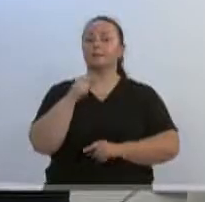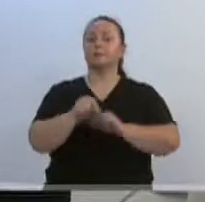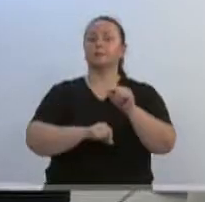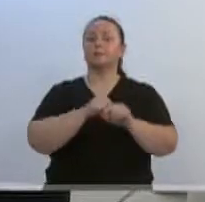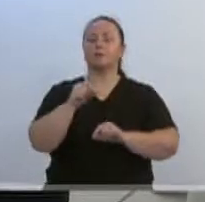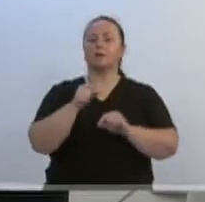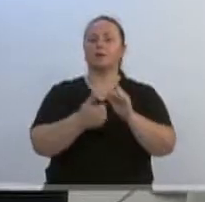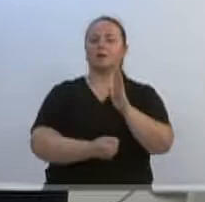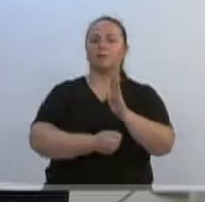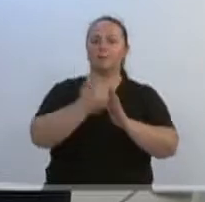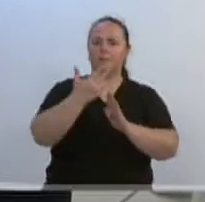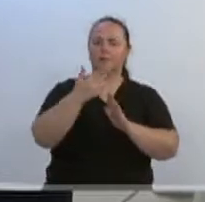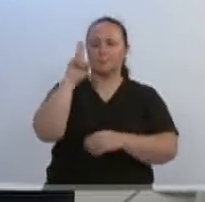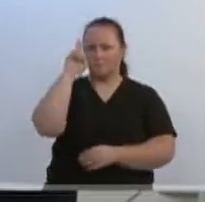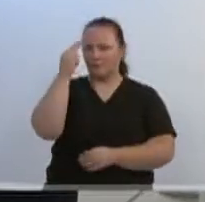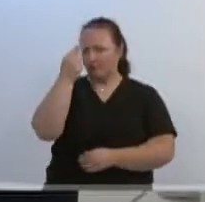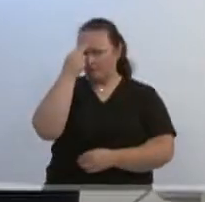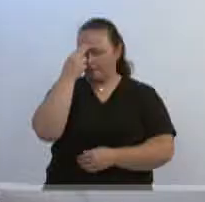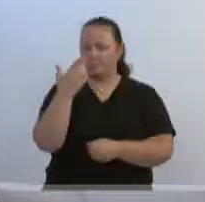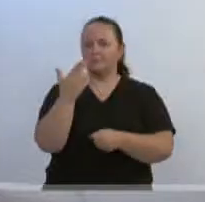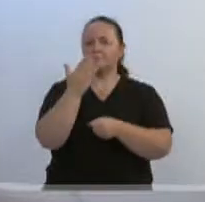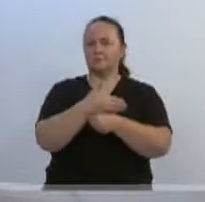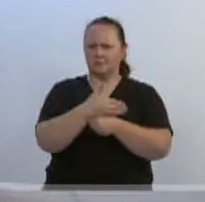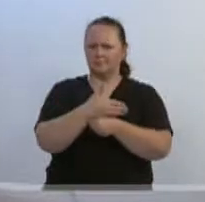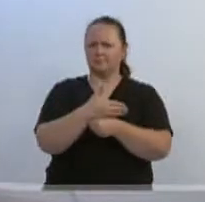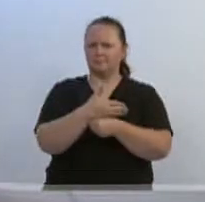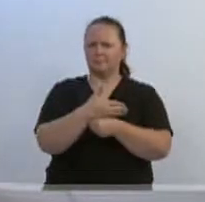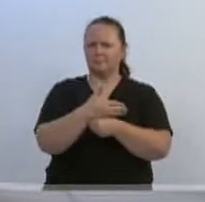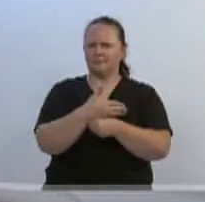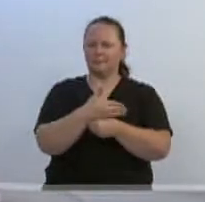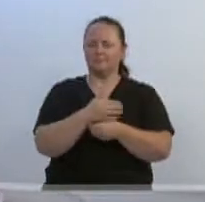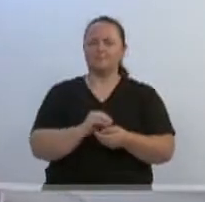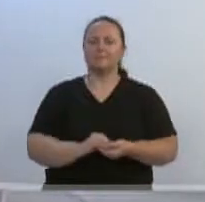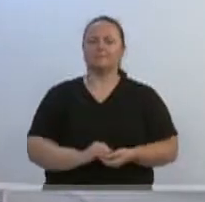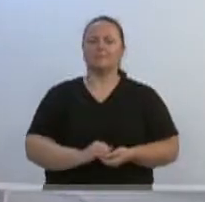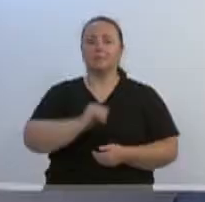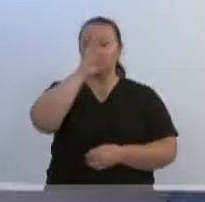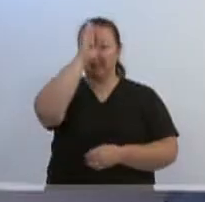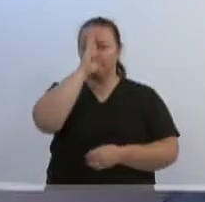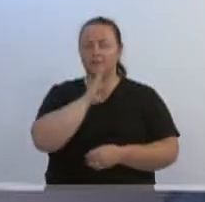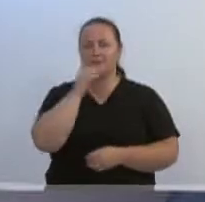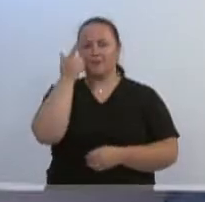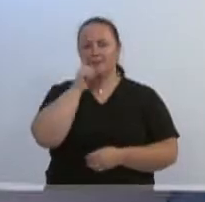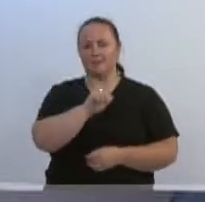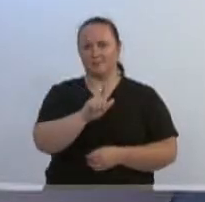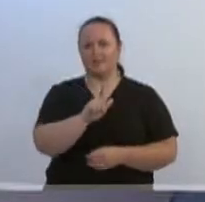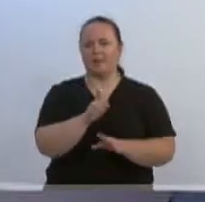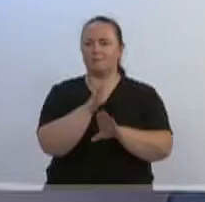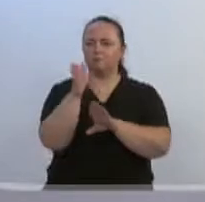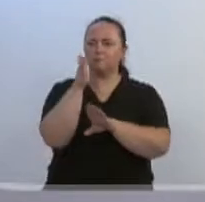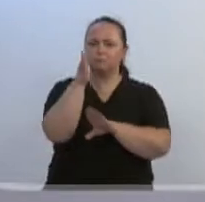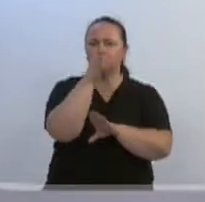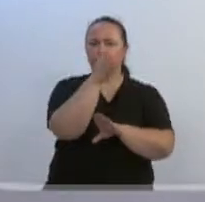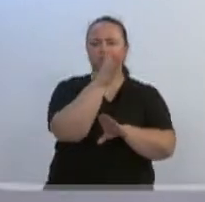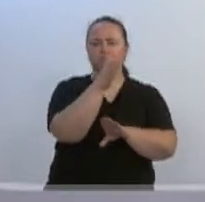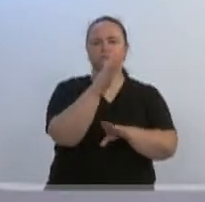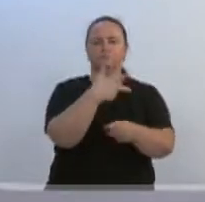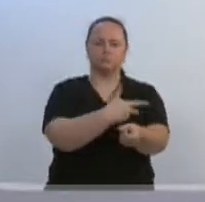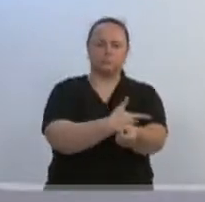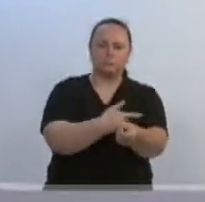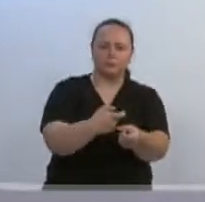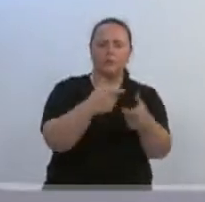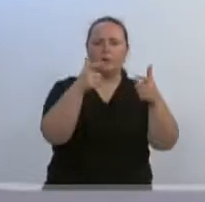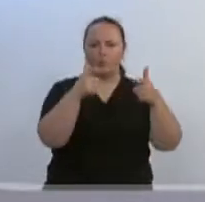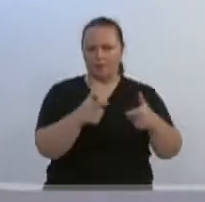opta xxi e que você pai receber gratuitamente essa passagem para fazer até na de mosquito